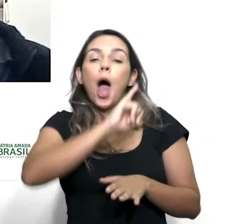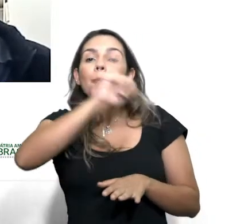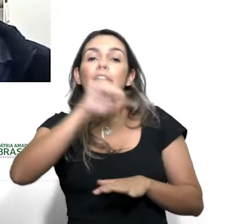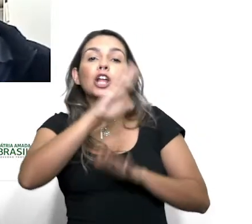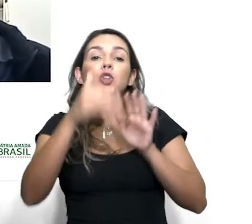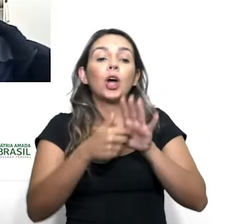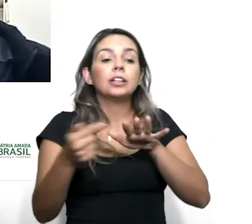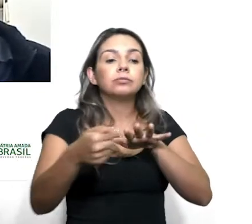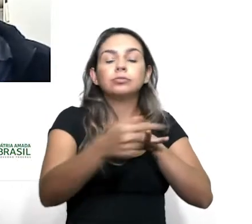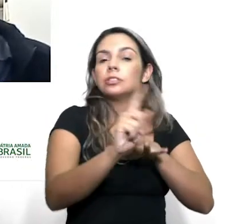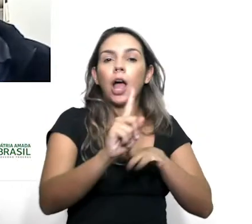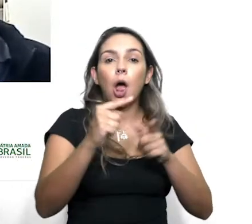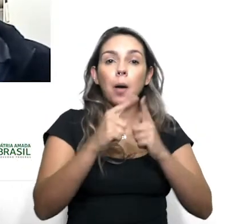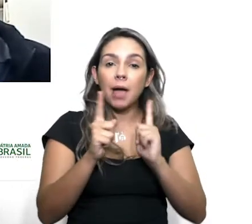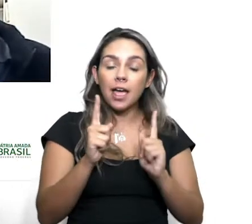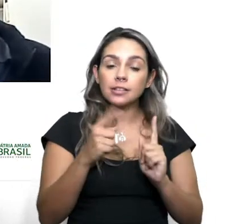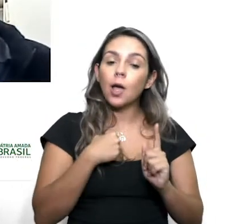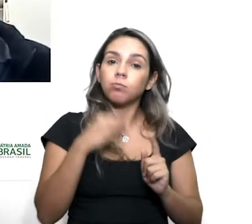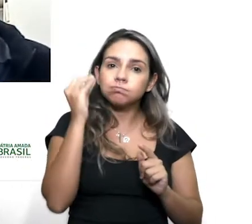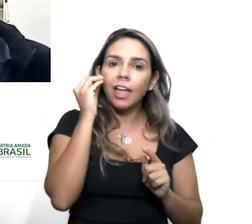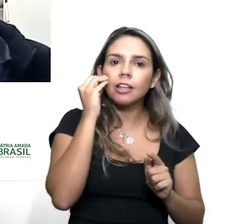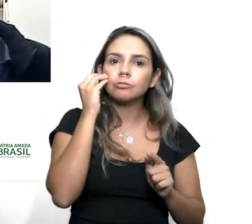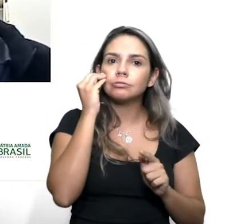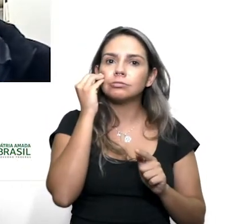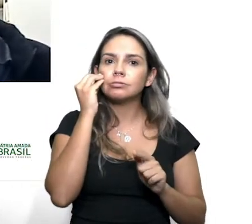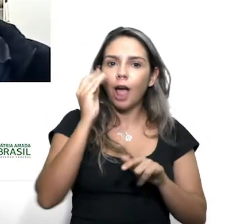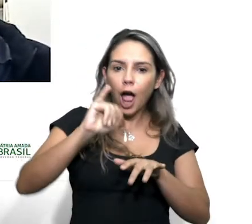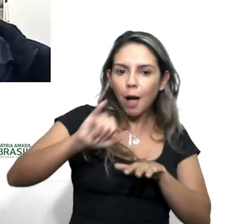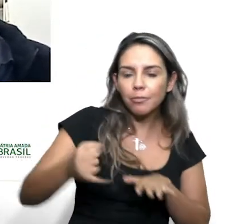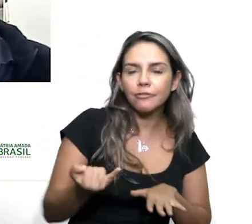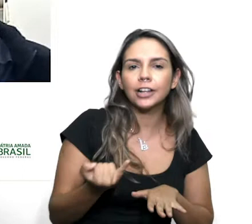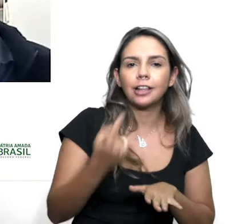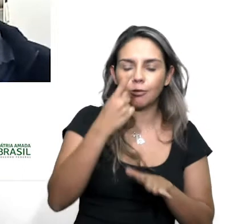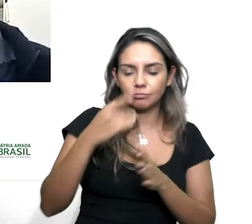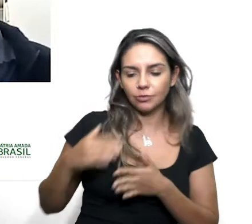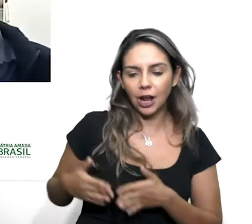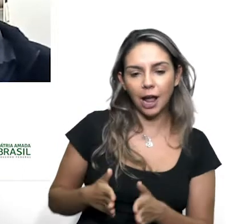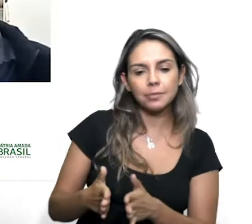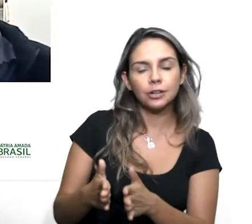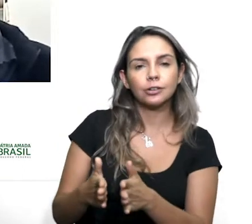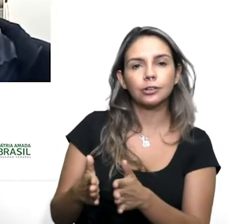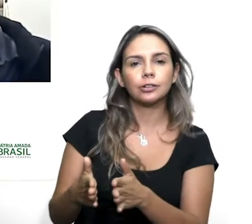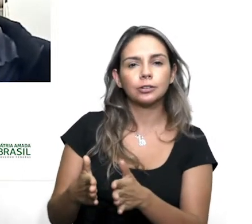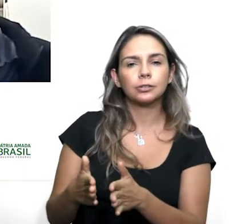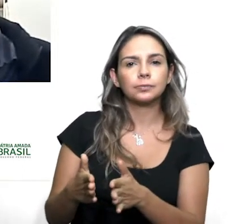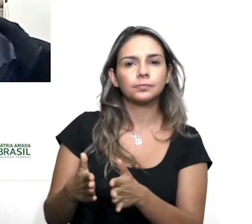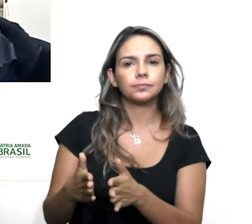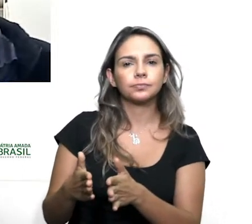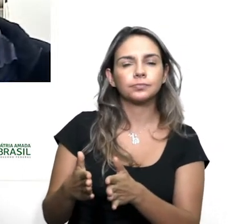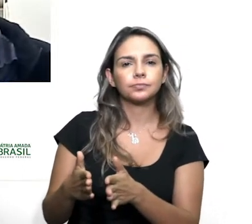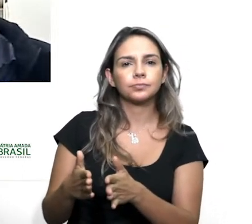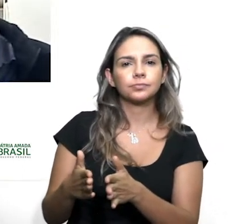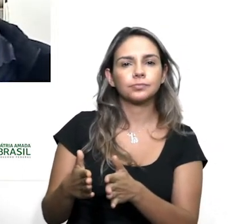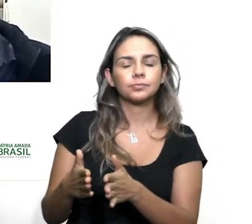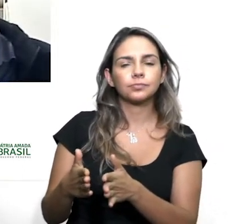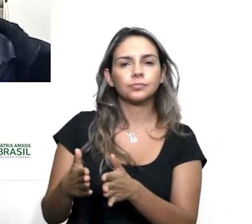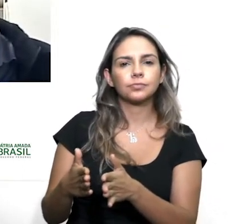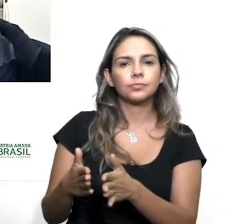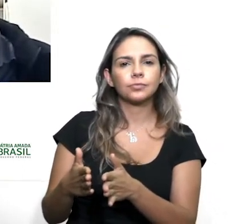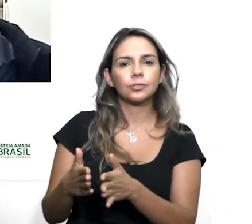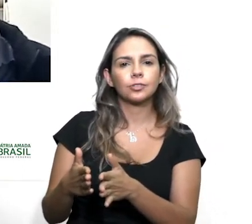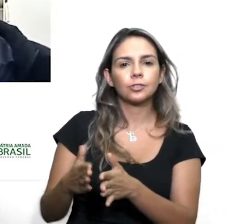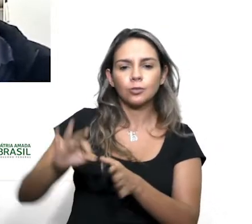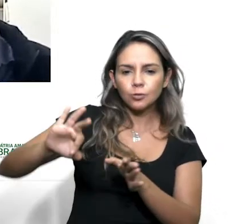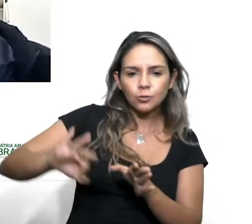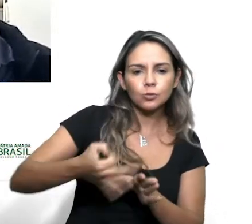que cada livro ou cada grupo de livros vá por um caminho, tanto quanto possível, pouco